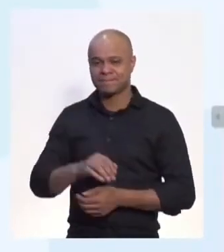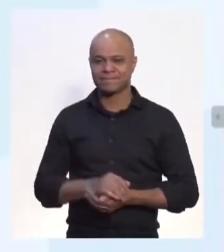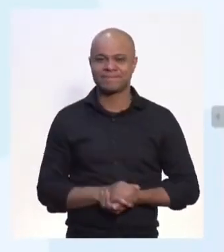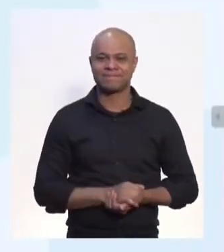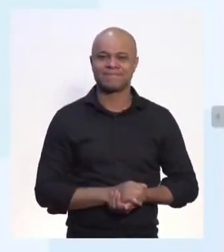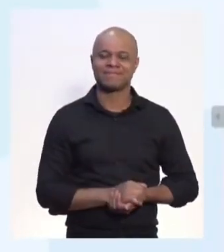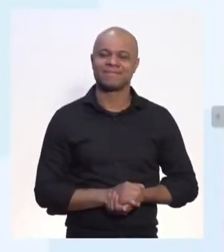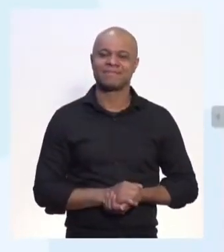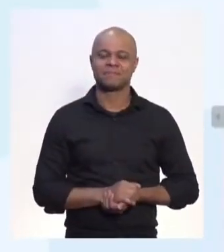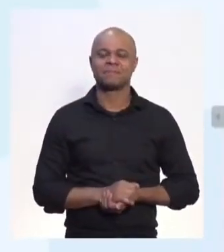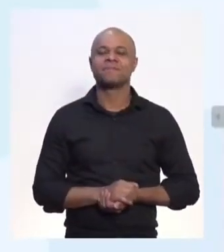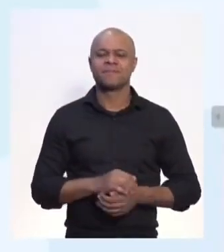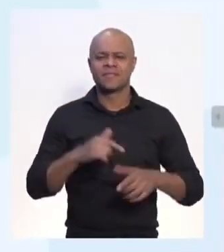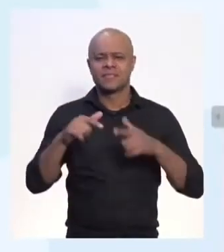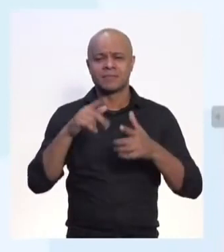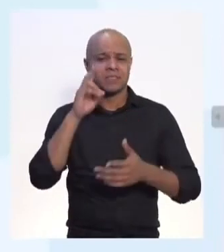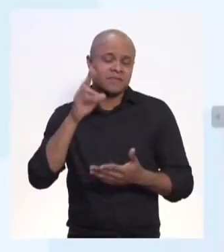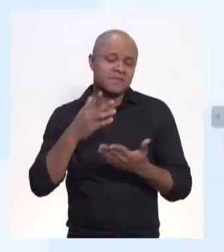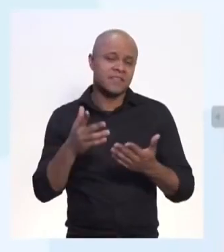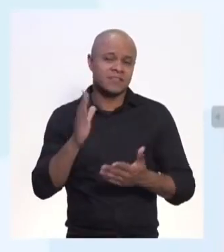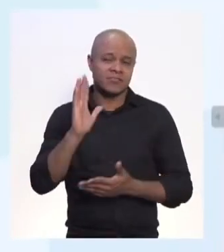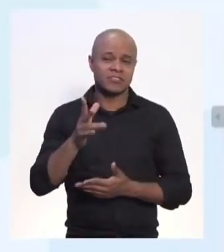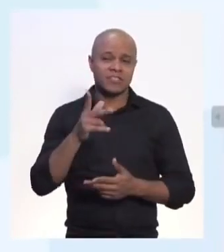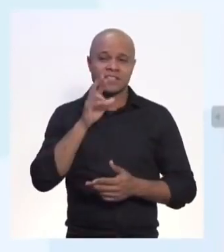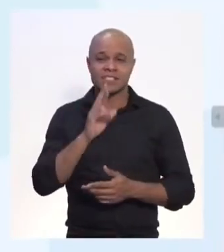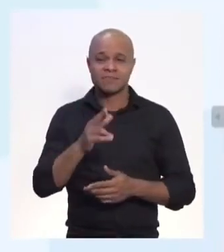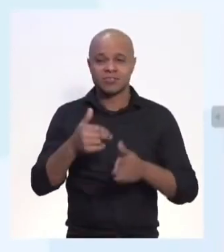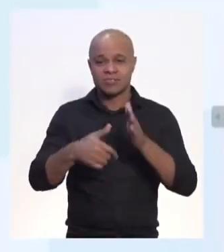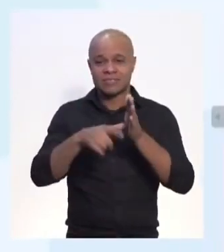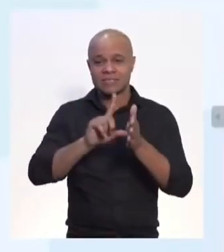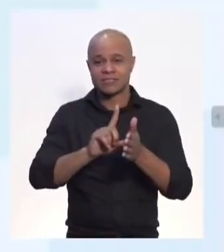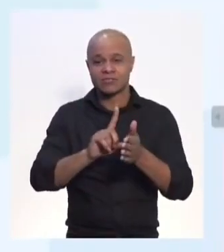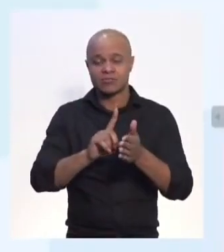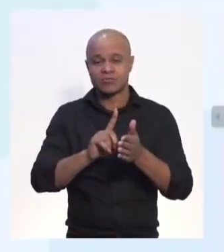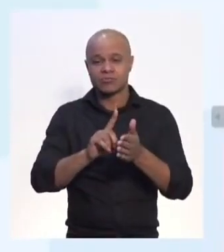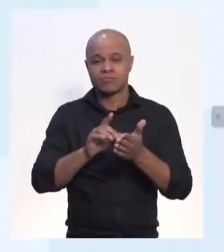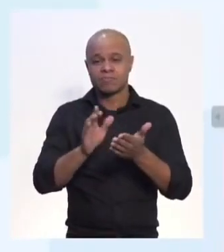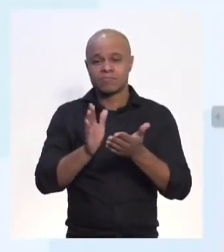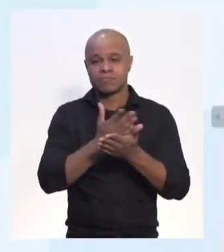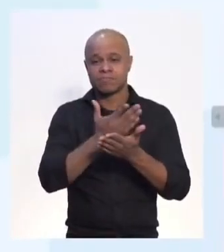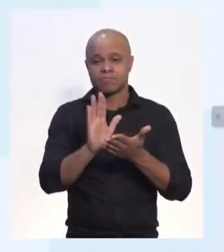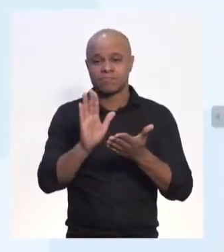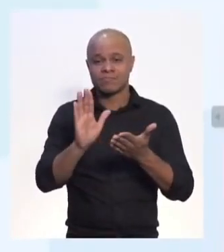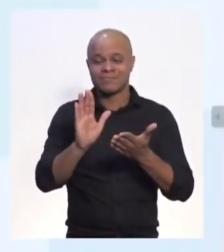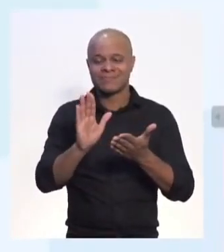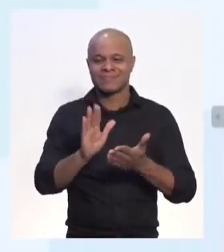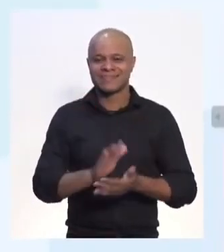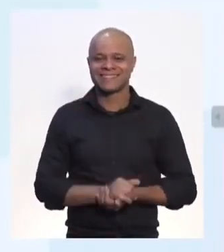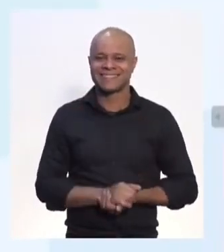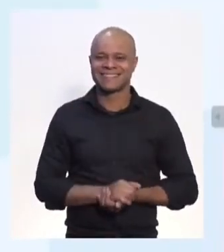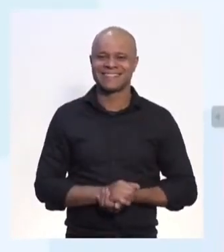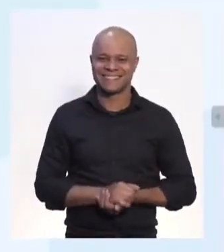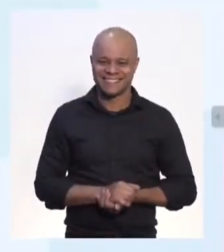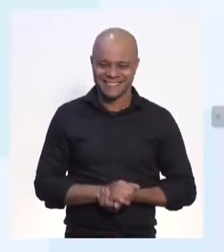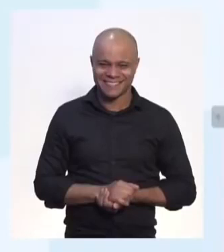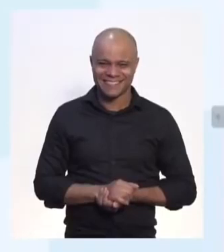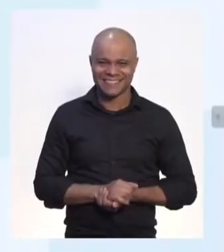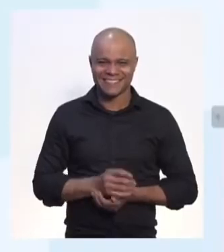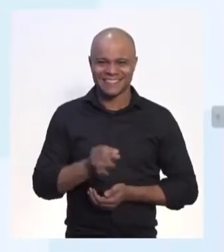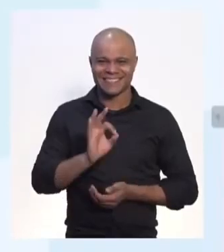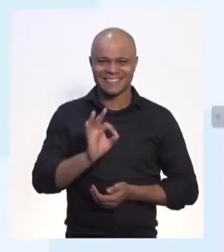ali você poderia trabalhar por exclusão também, né? As anteriores, né? Cada um tinha as longitudinais, não é?